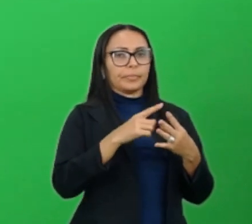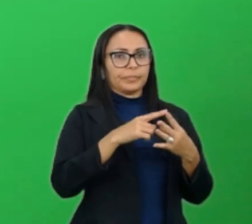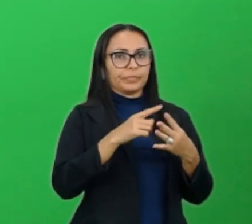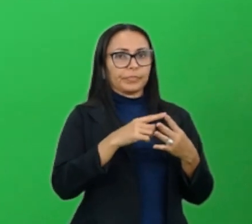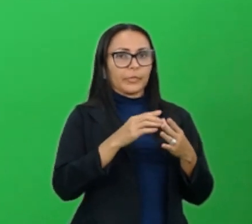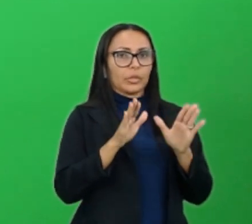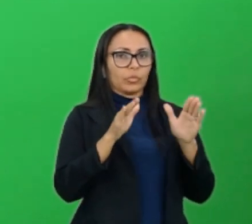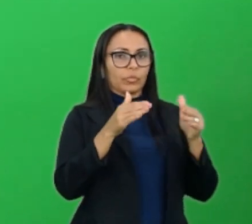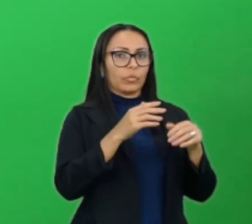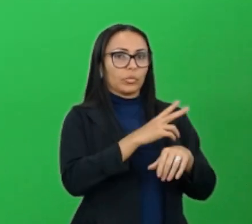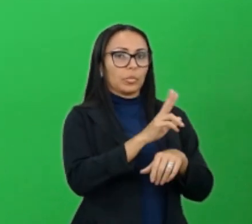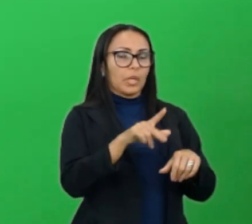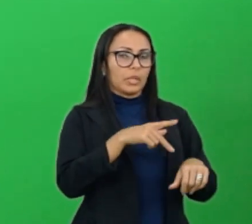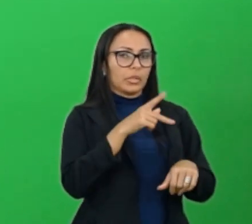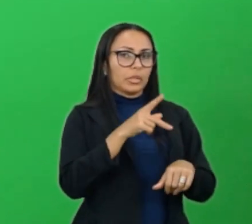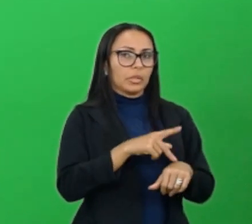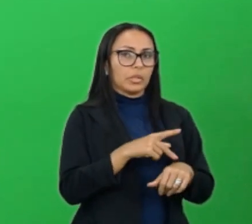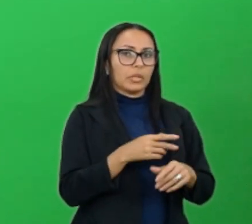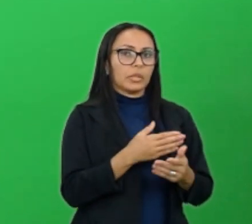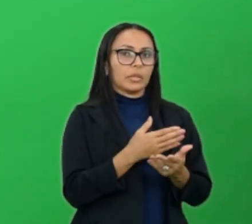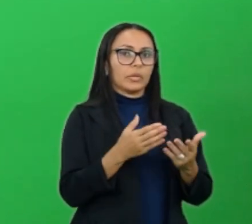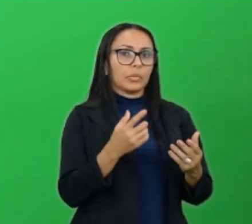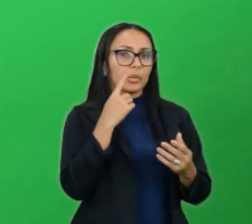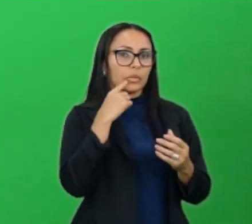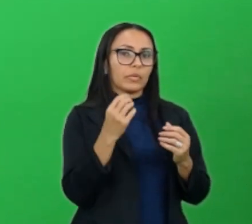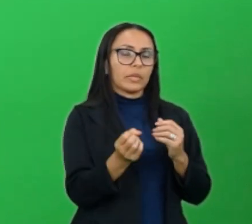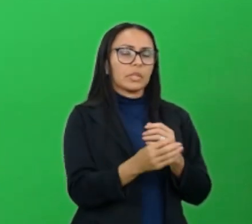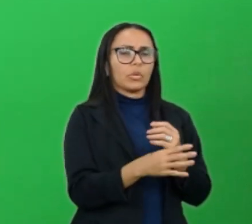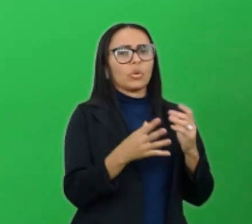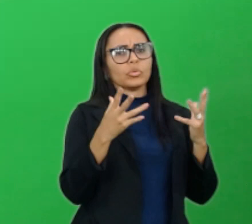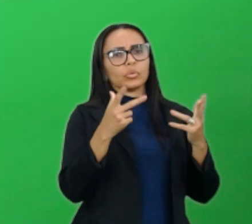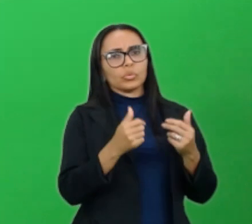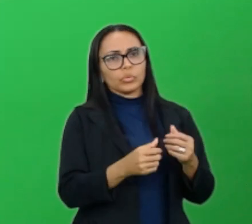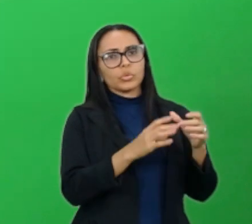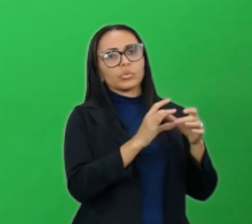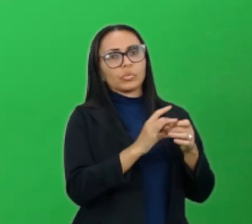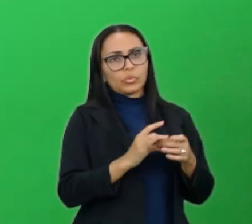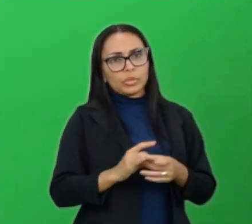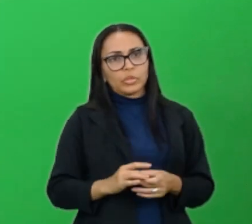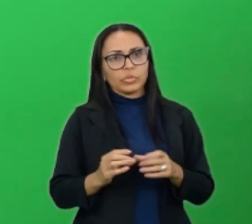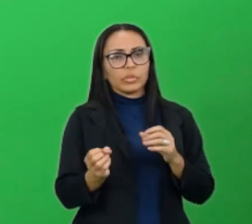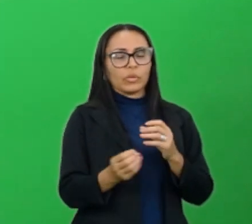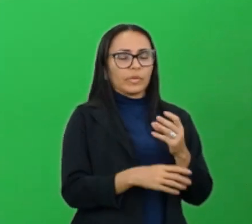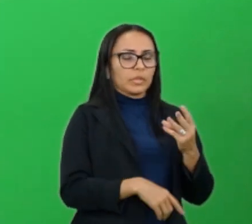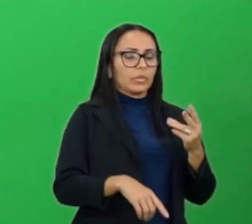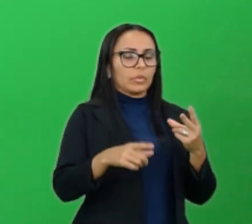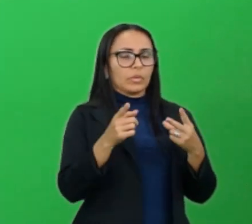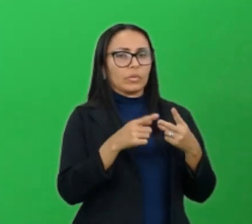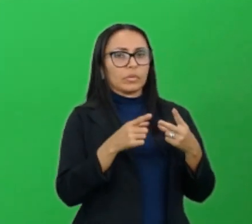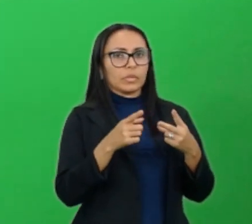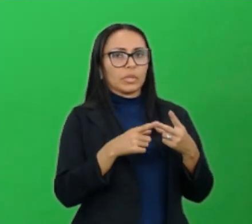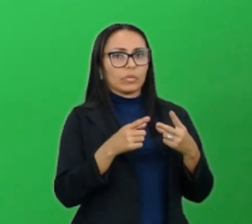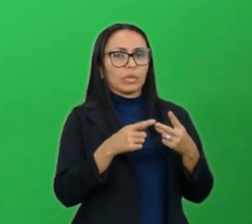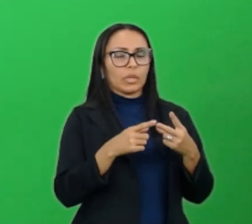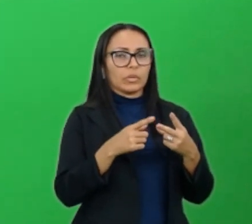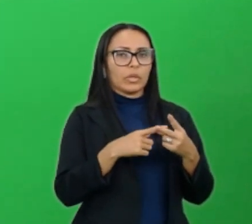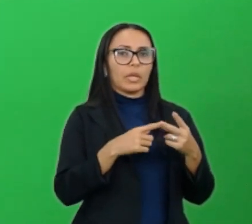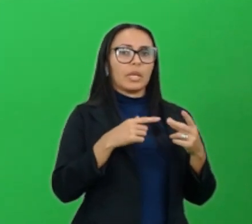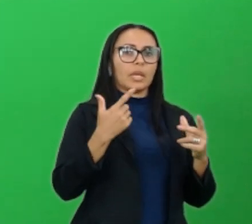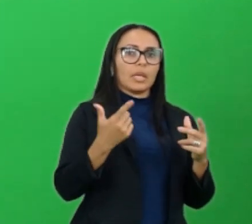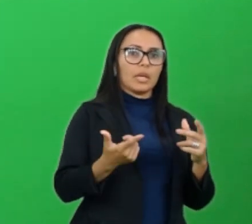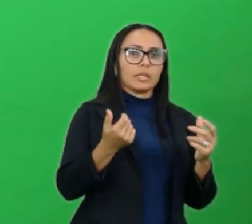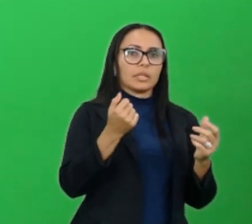né, sob o quesito de inovação, né, tudo isso no contexto de inovação. O segundo, atividades de inovação. O terceiro e o quarto